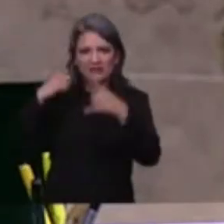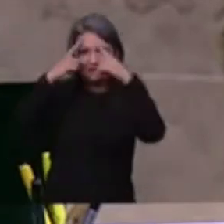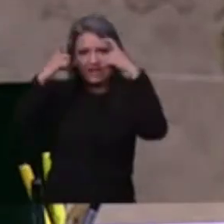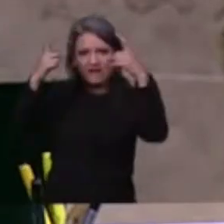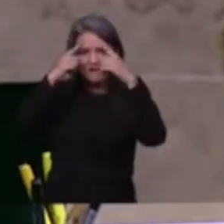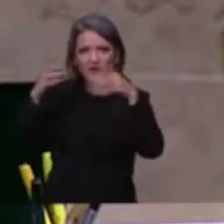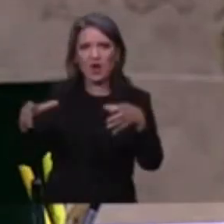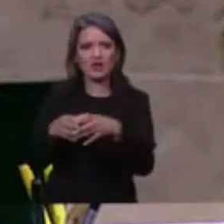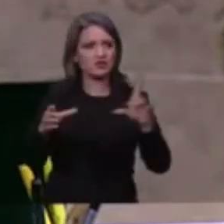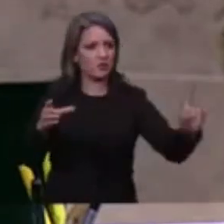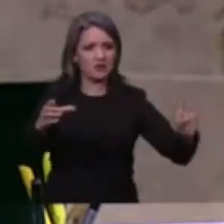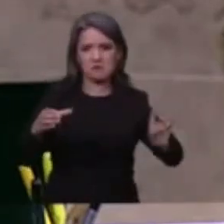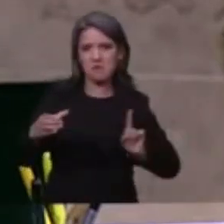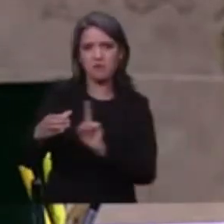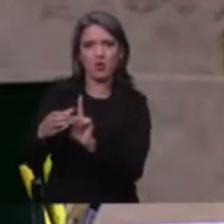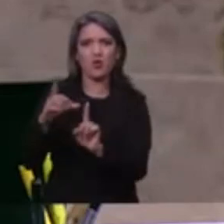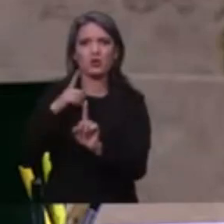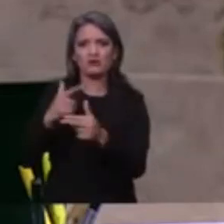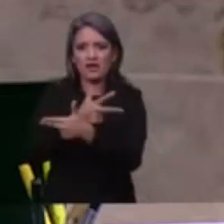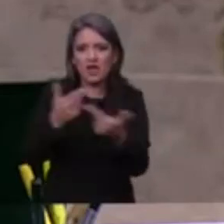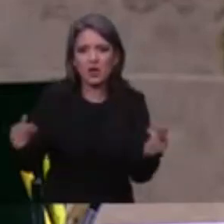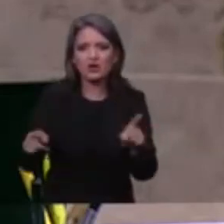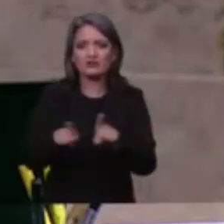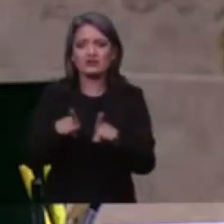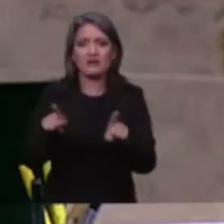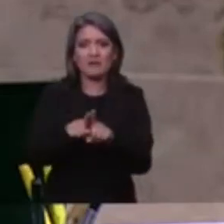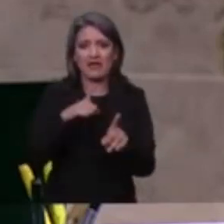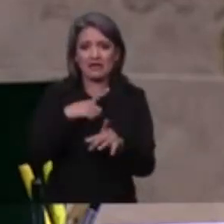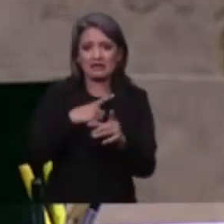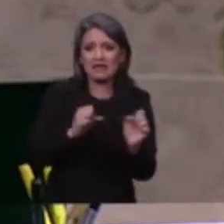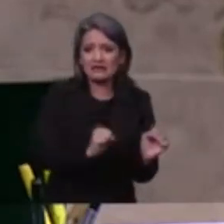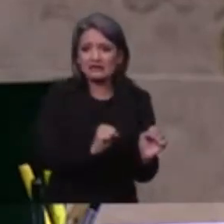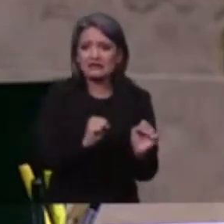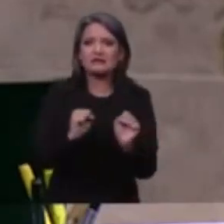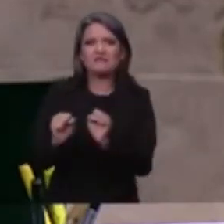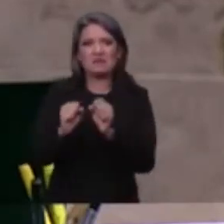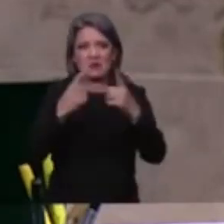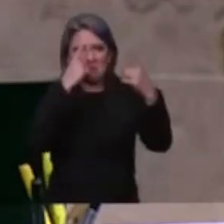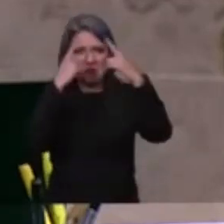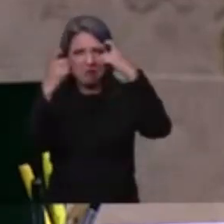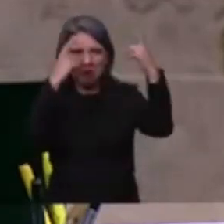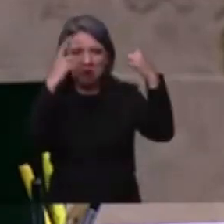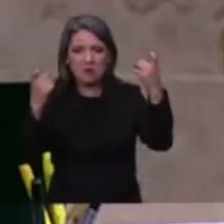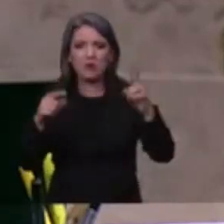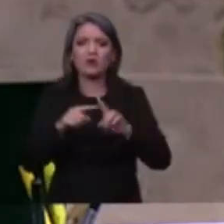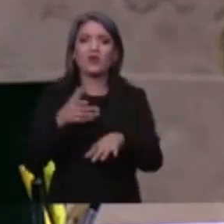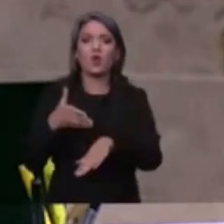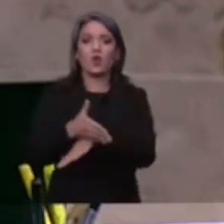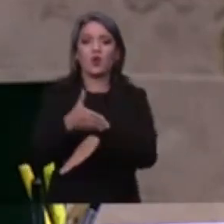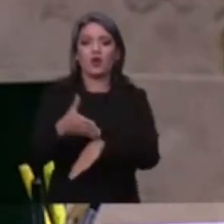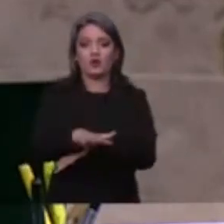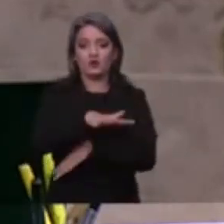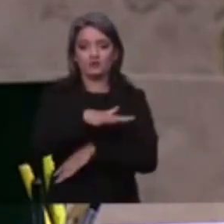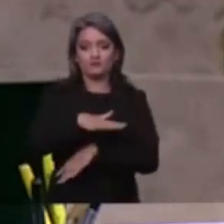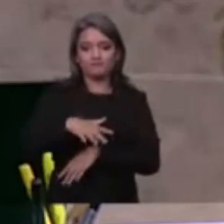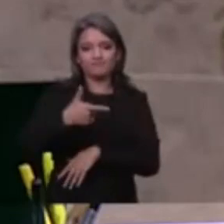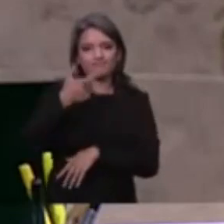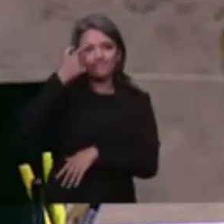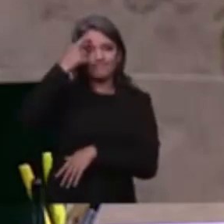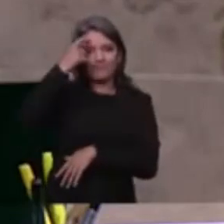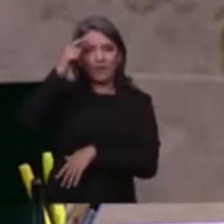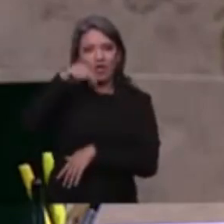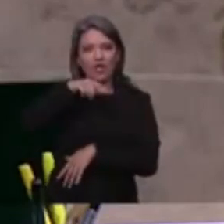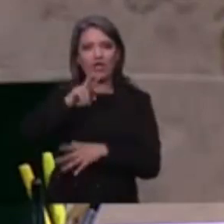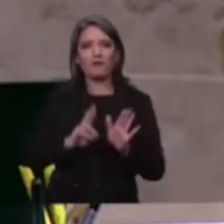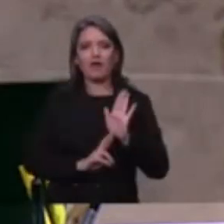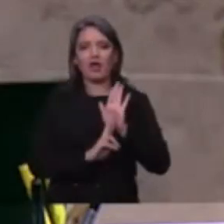com instrumentos de distinto poder vulnerante, fato que ingressou na esfera cognitiva de